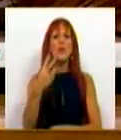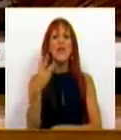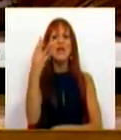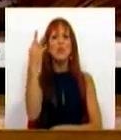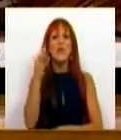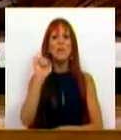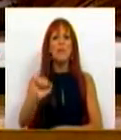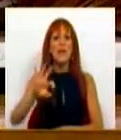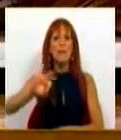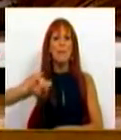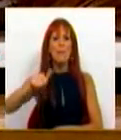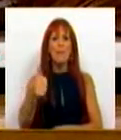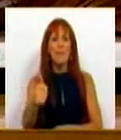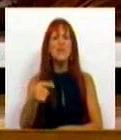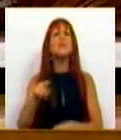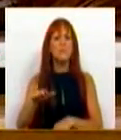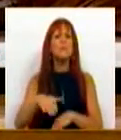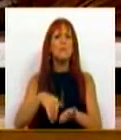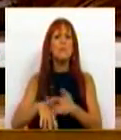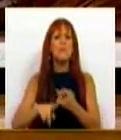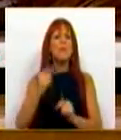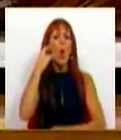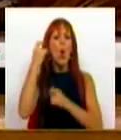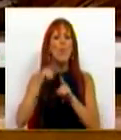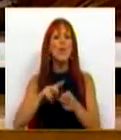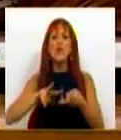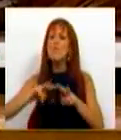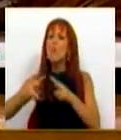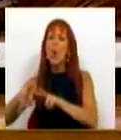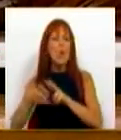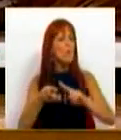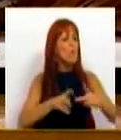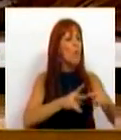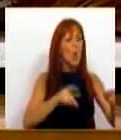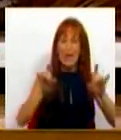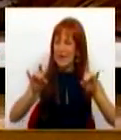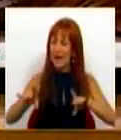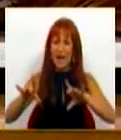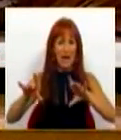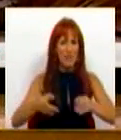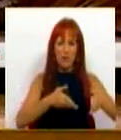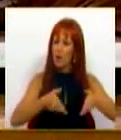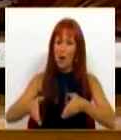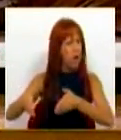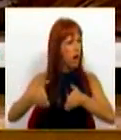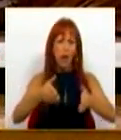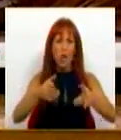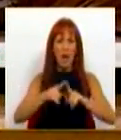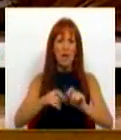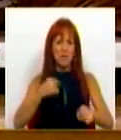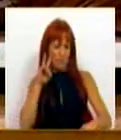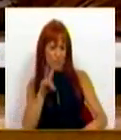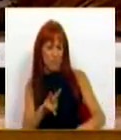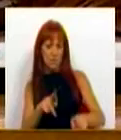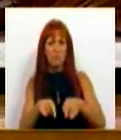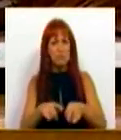128,3% do PIB. Faloemos procurando alternativas e evitando os caminhos que, à primeira